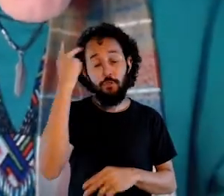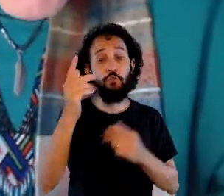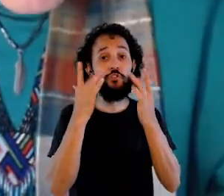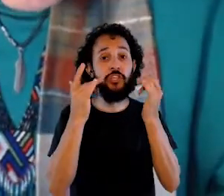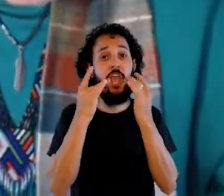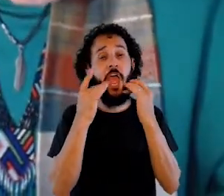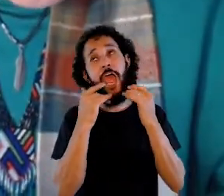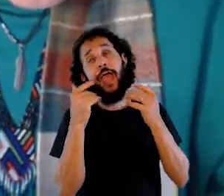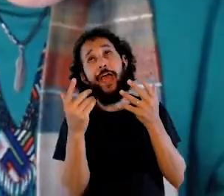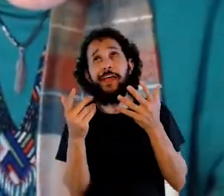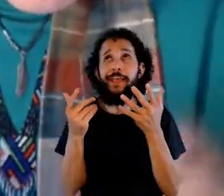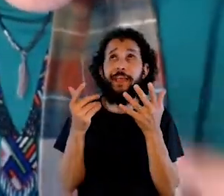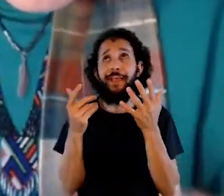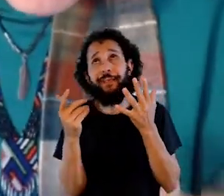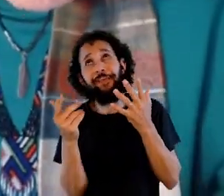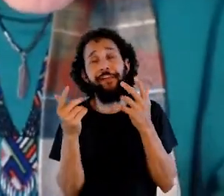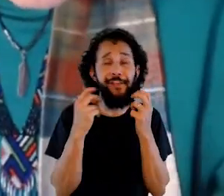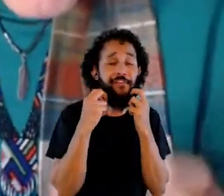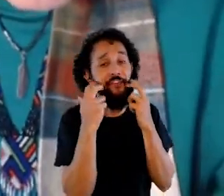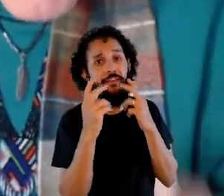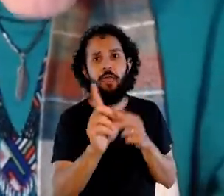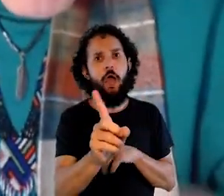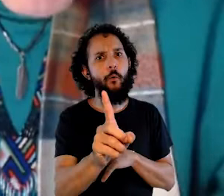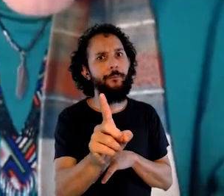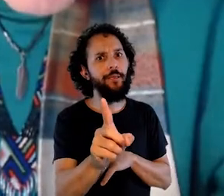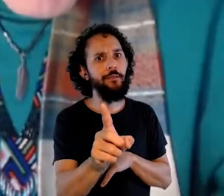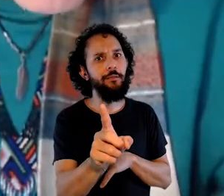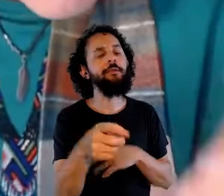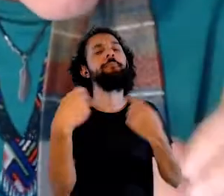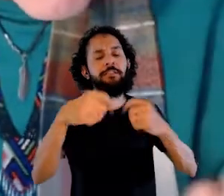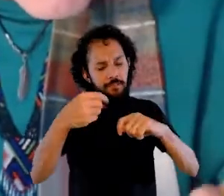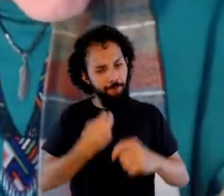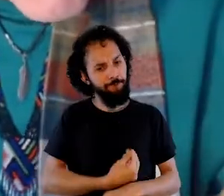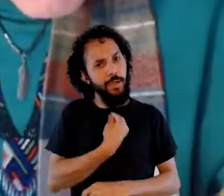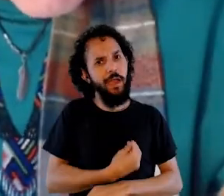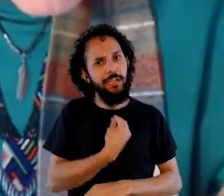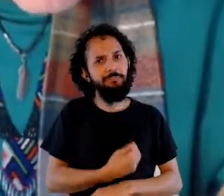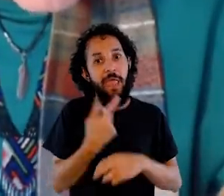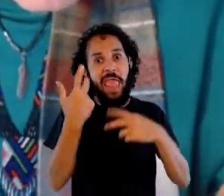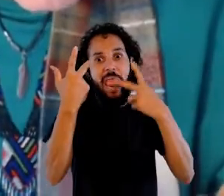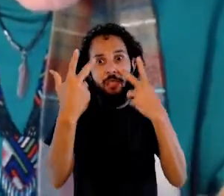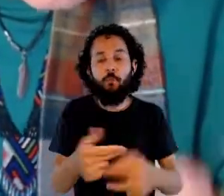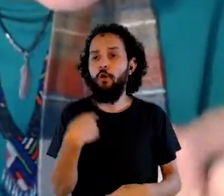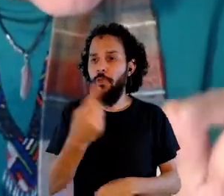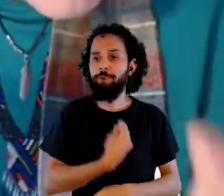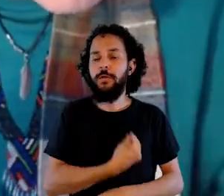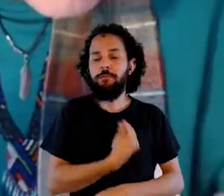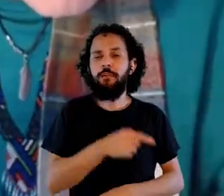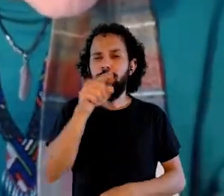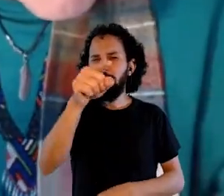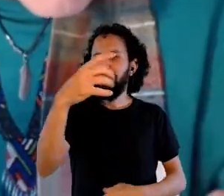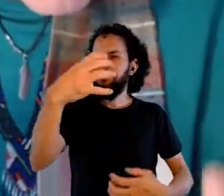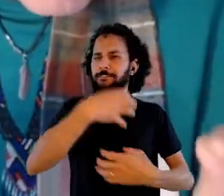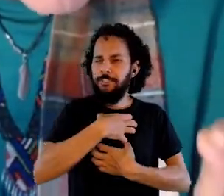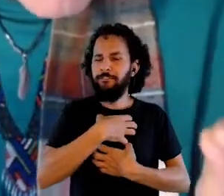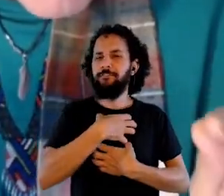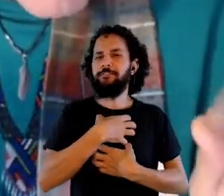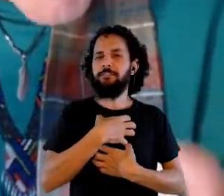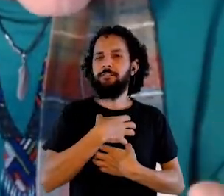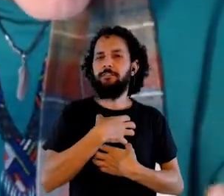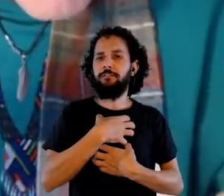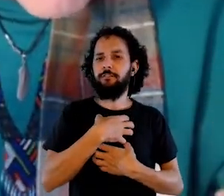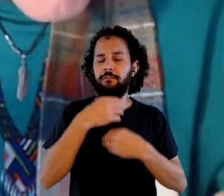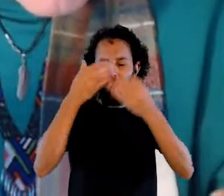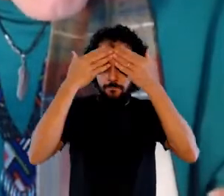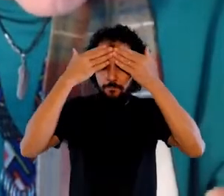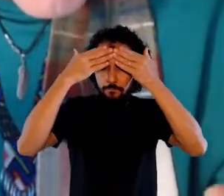de vergonha. Hein? Tem que participar do jeitinho que a gente vai participar para você sentir uma expansão da consciência, uma alteração